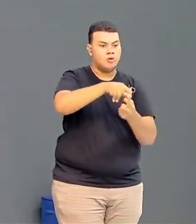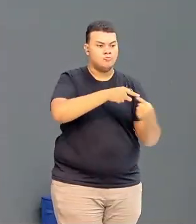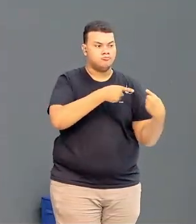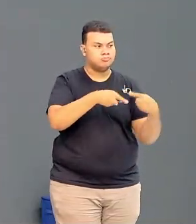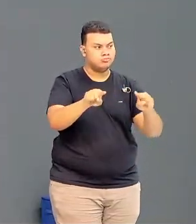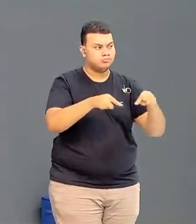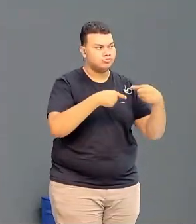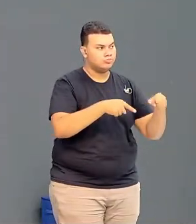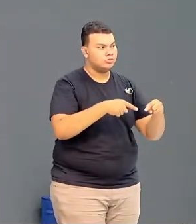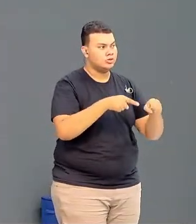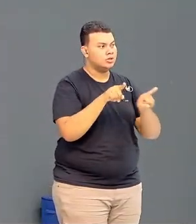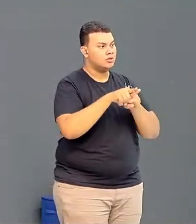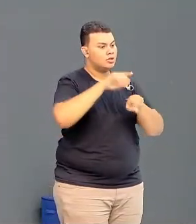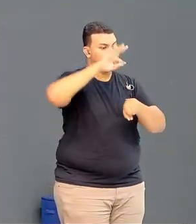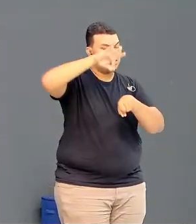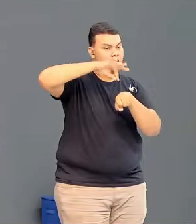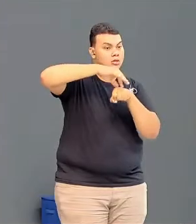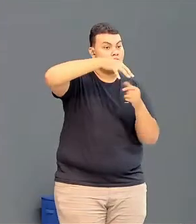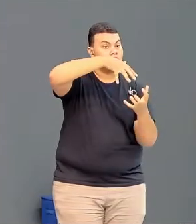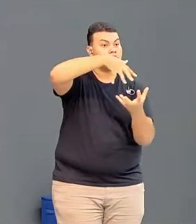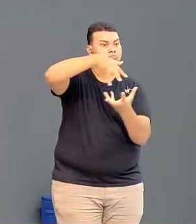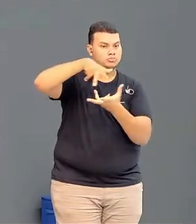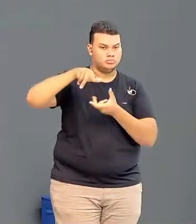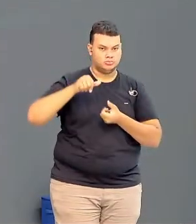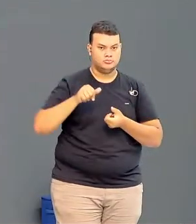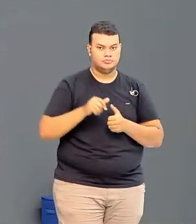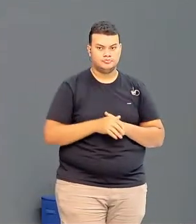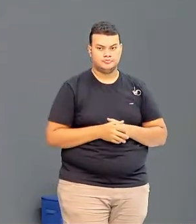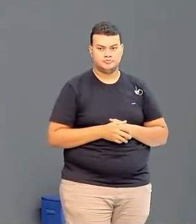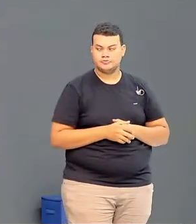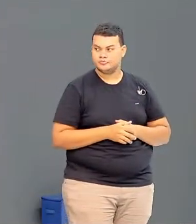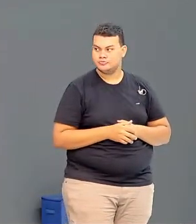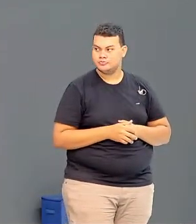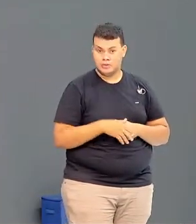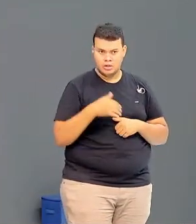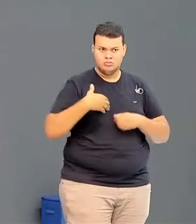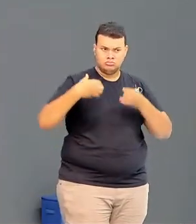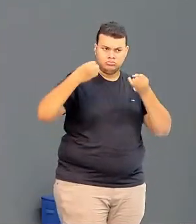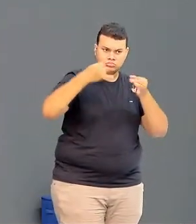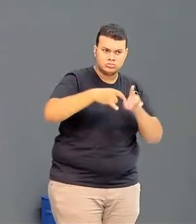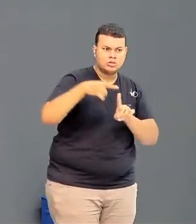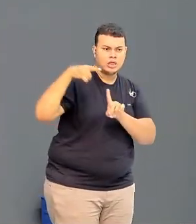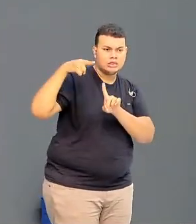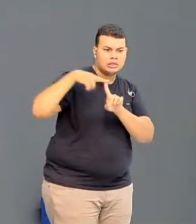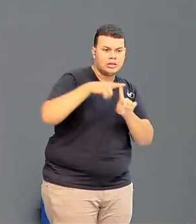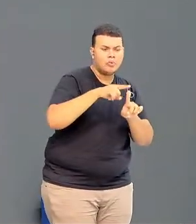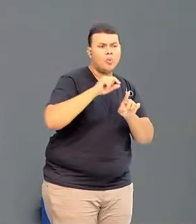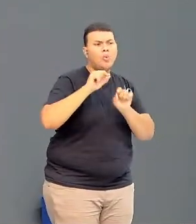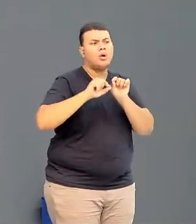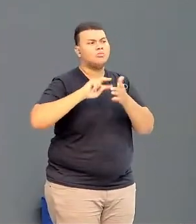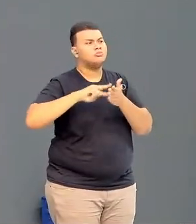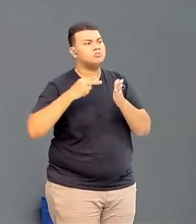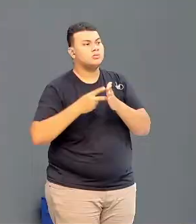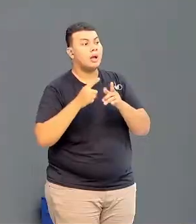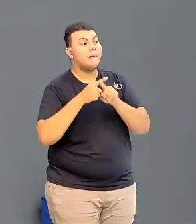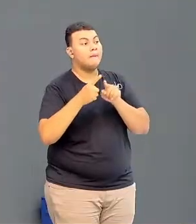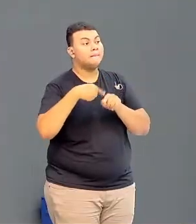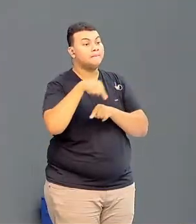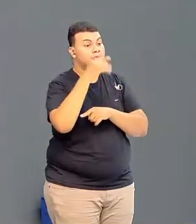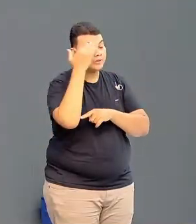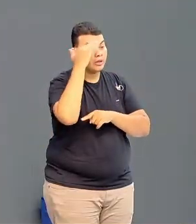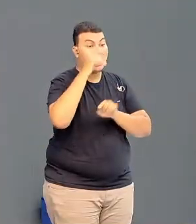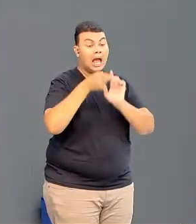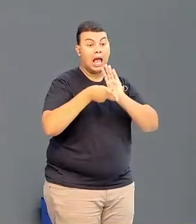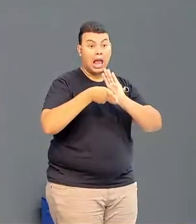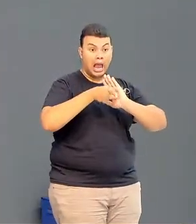trevas, contra as hostes celestiais nas regiões celestiais, né? Então eu vou falar sobre isso, vou explicar o que significa isso. Só que entenda, antes da